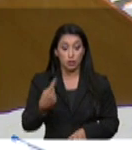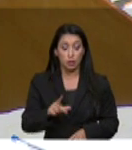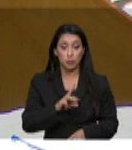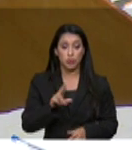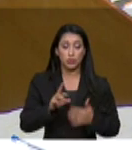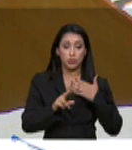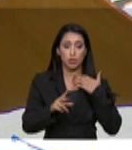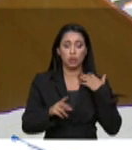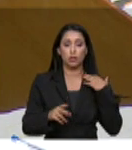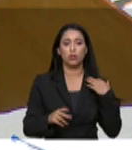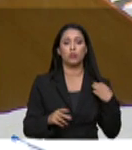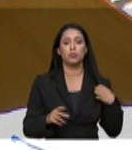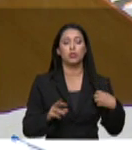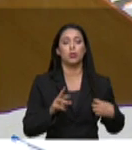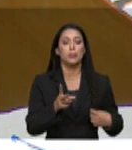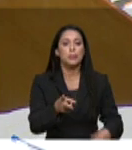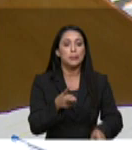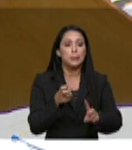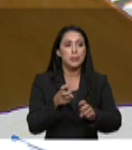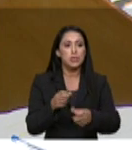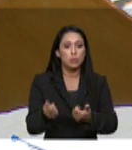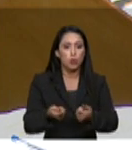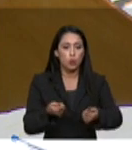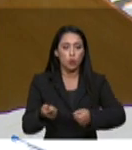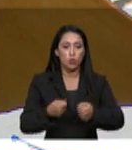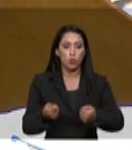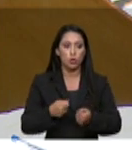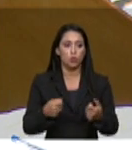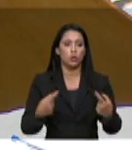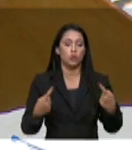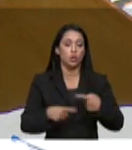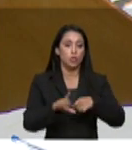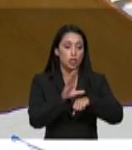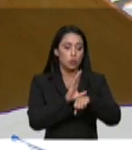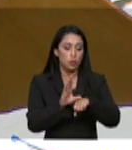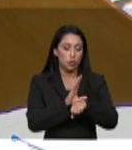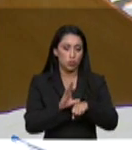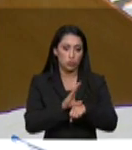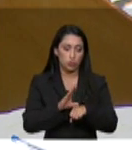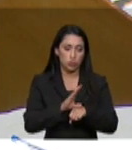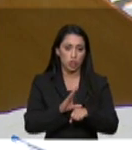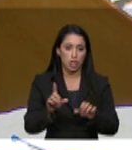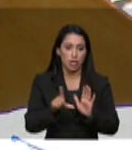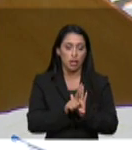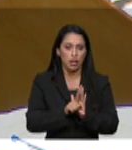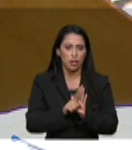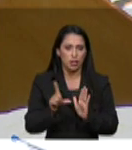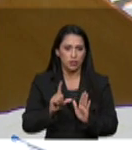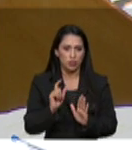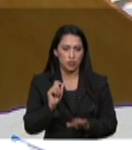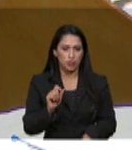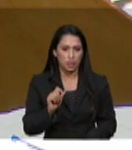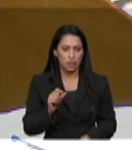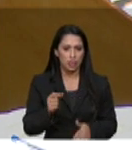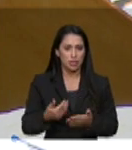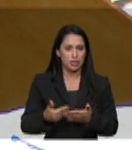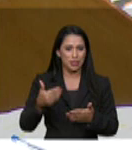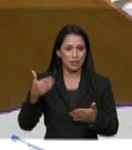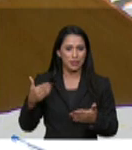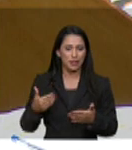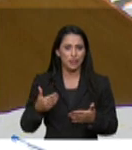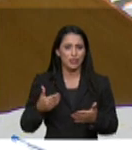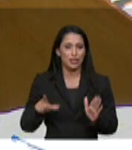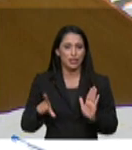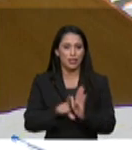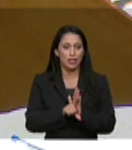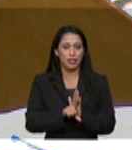não há como deixar de reconhecer que Para efeito de controle abstrato de constitucionalidade a lei anterior foi advogada desde a data da